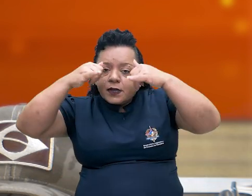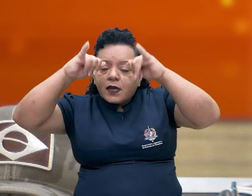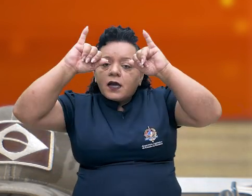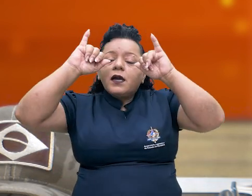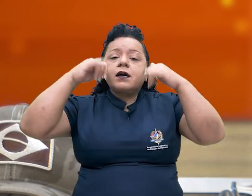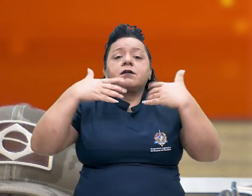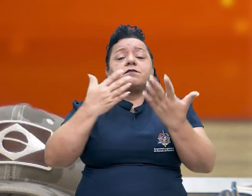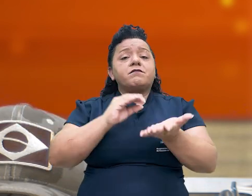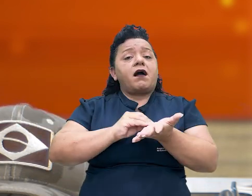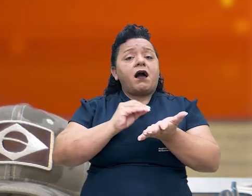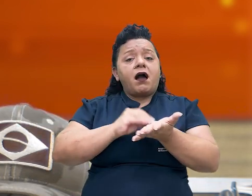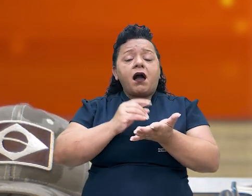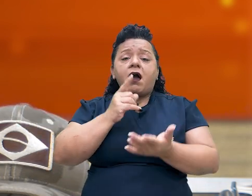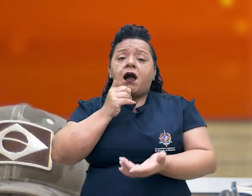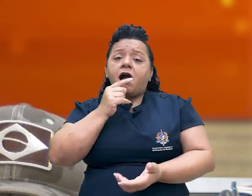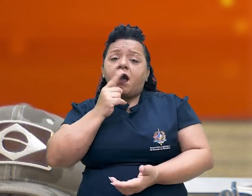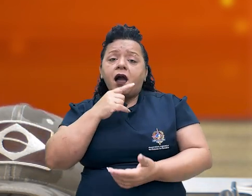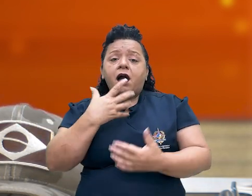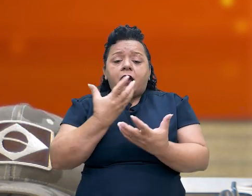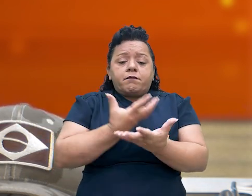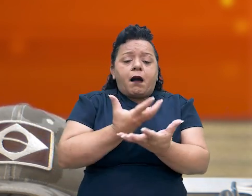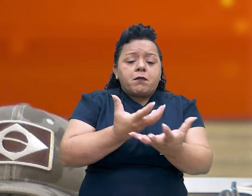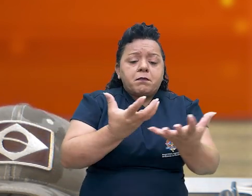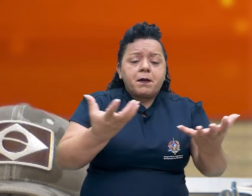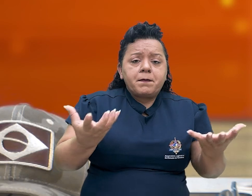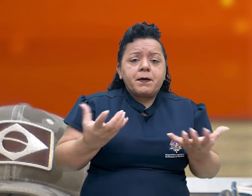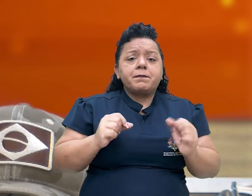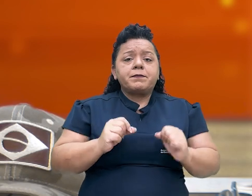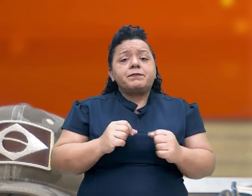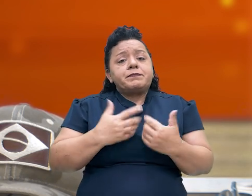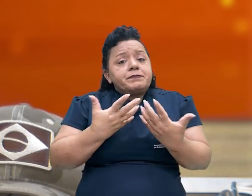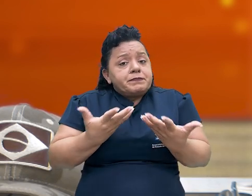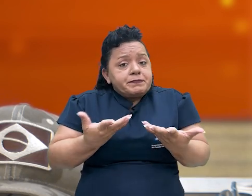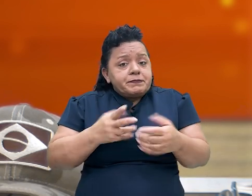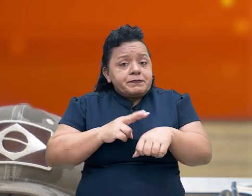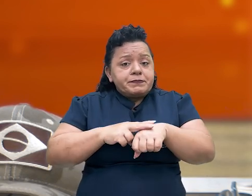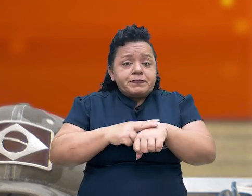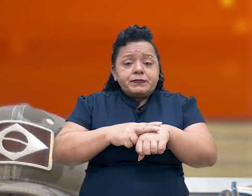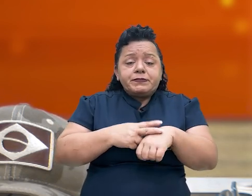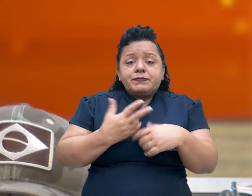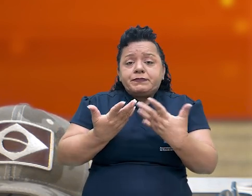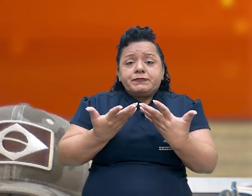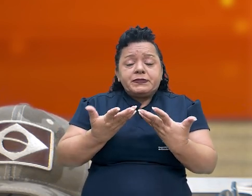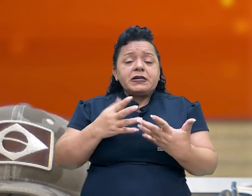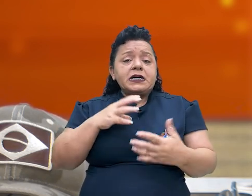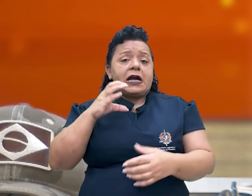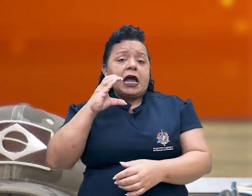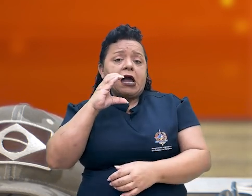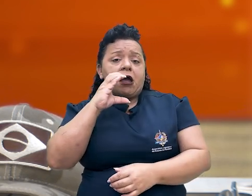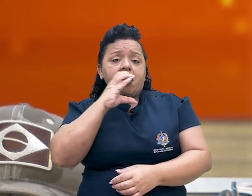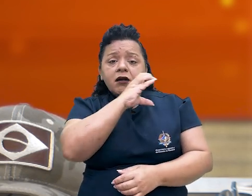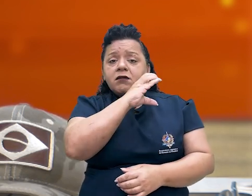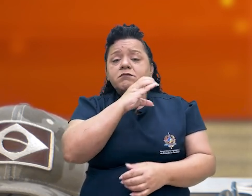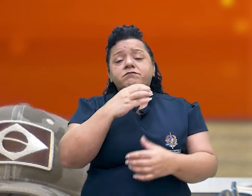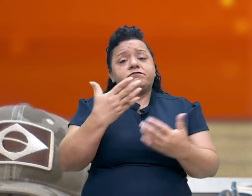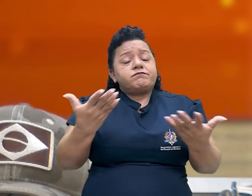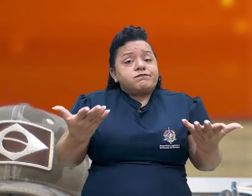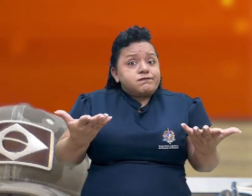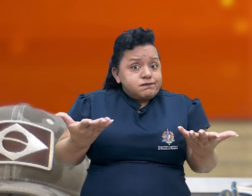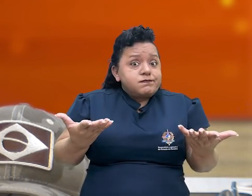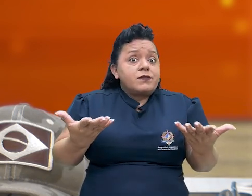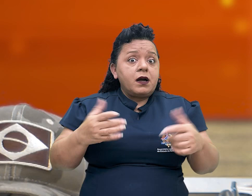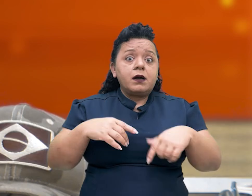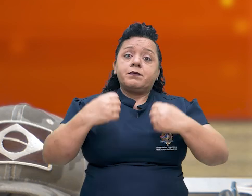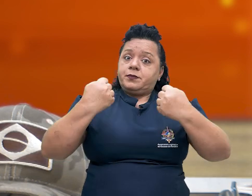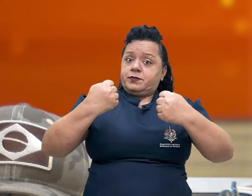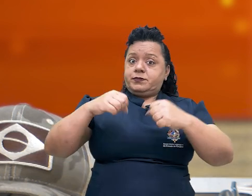de gados por e não vai ter e o pasto não vai ter aquele desenvolvimento né Uhum muito quente